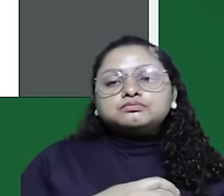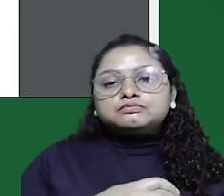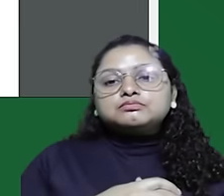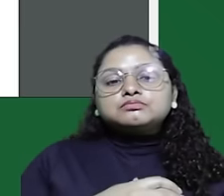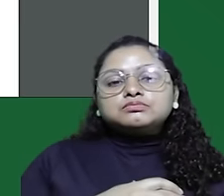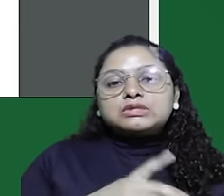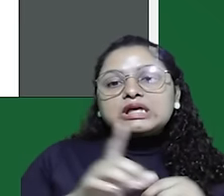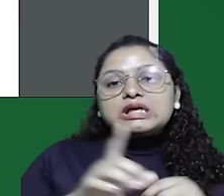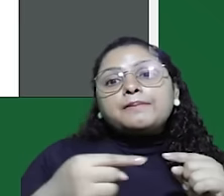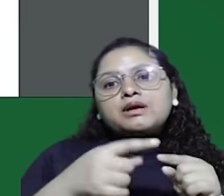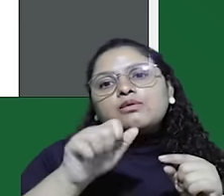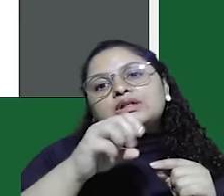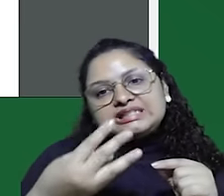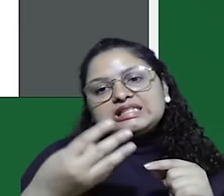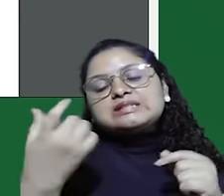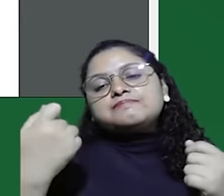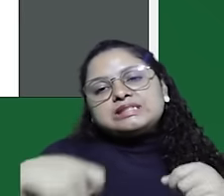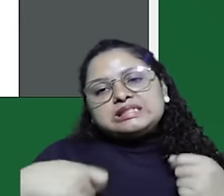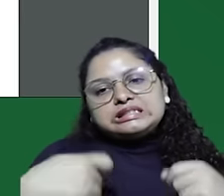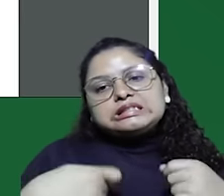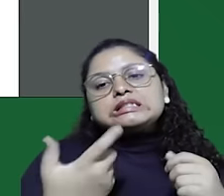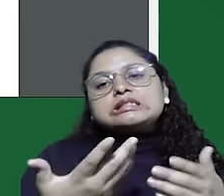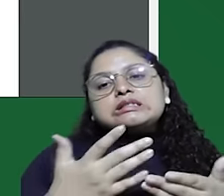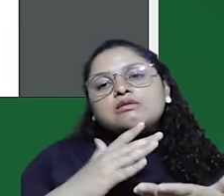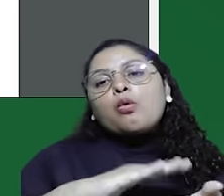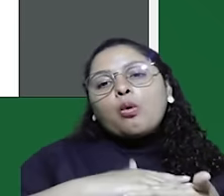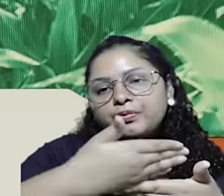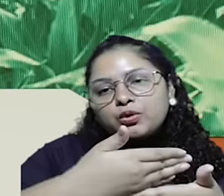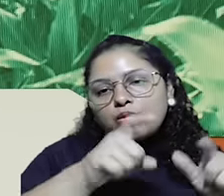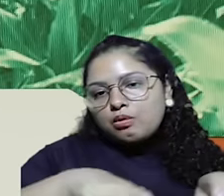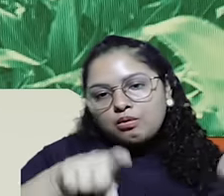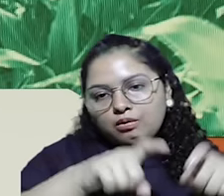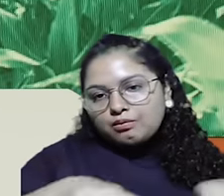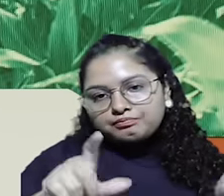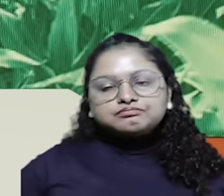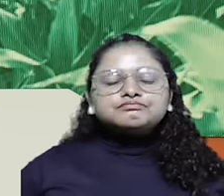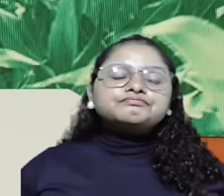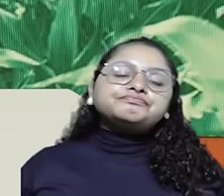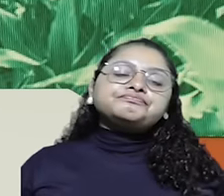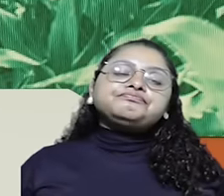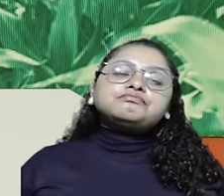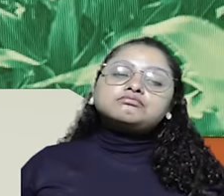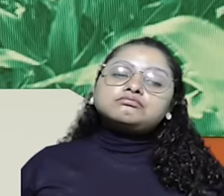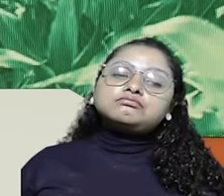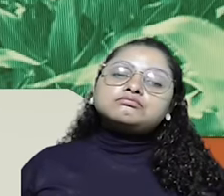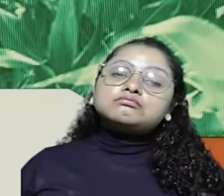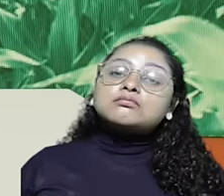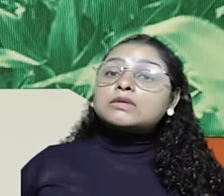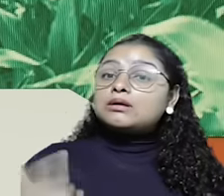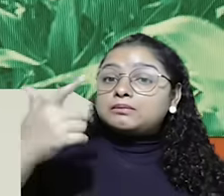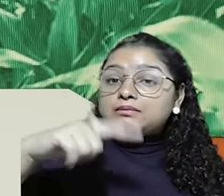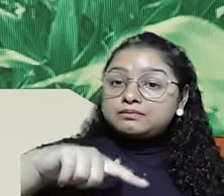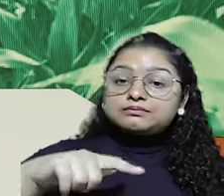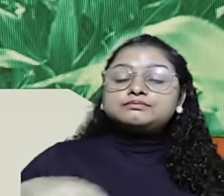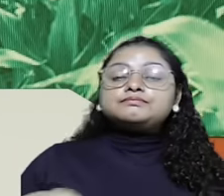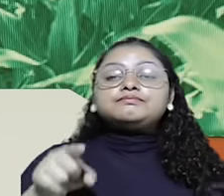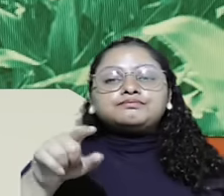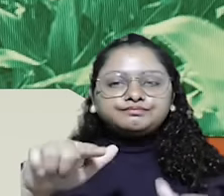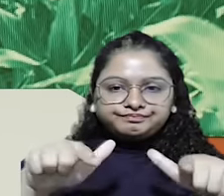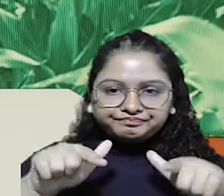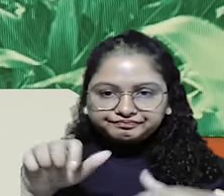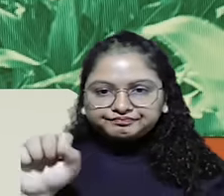A3 Você vai precisar est numa máquina de estar num computador né Ah fica também uma observação o certificado